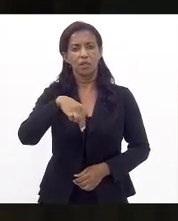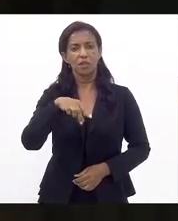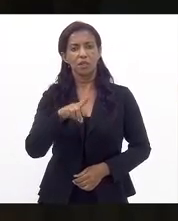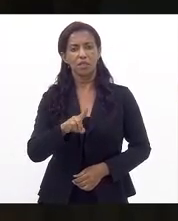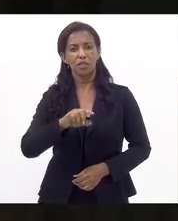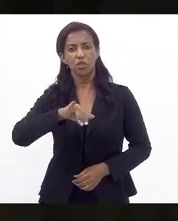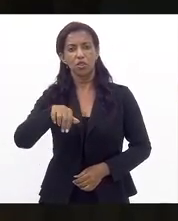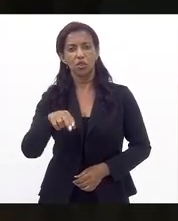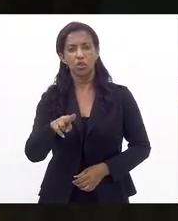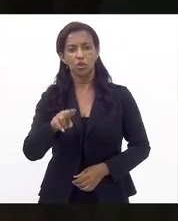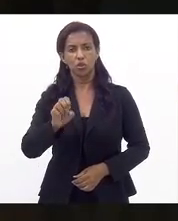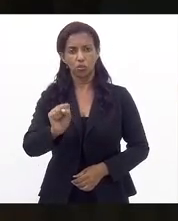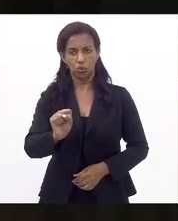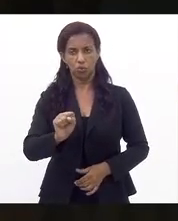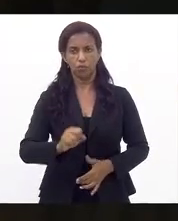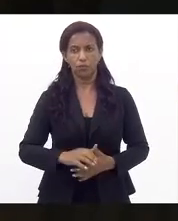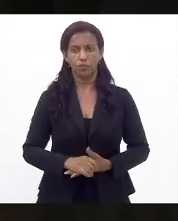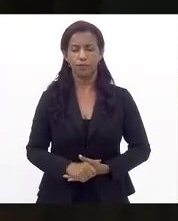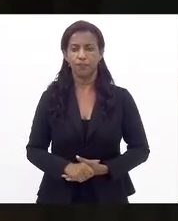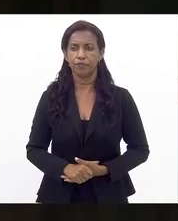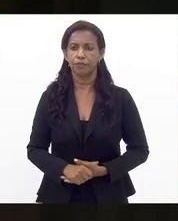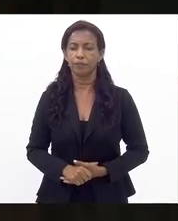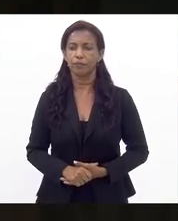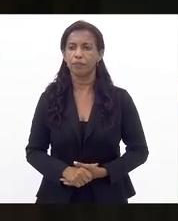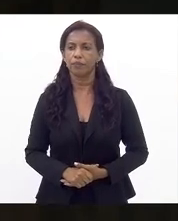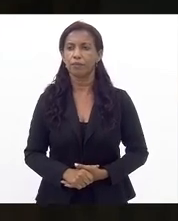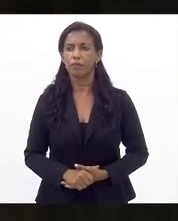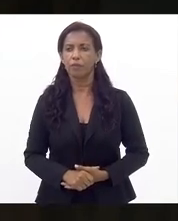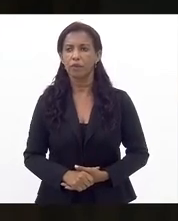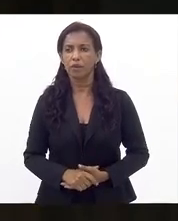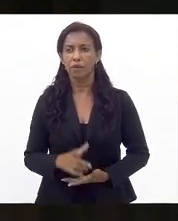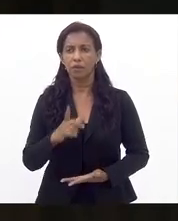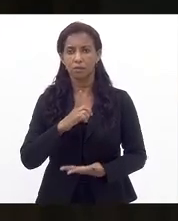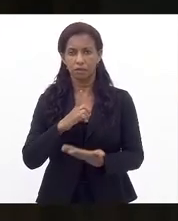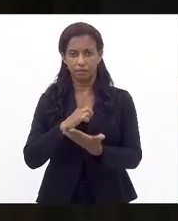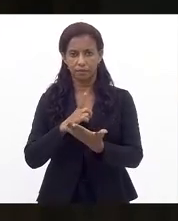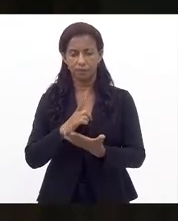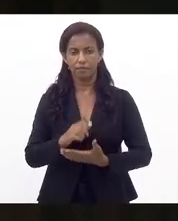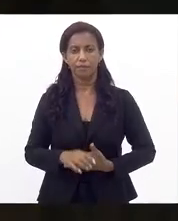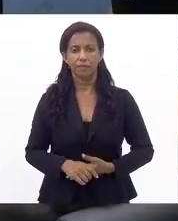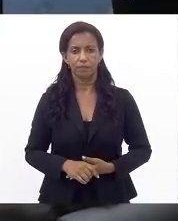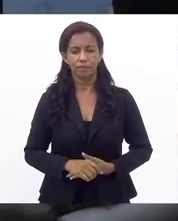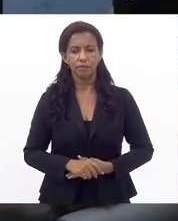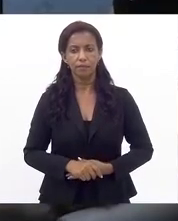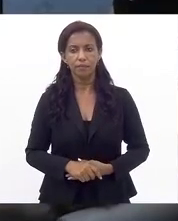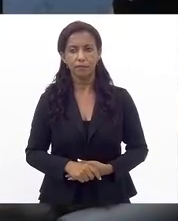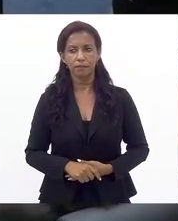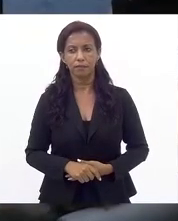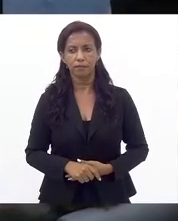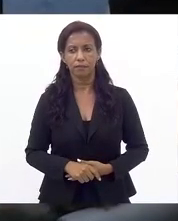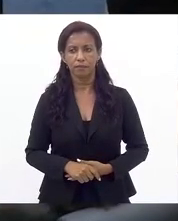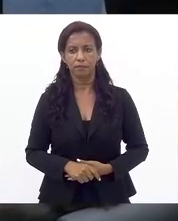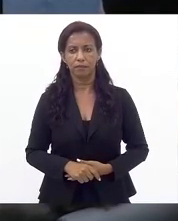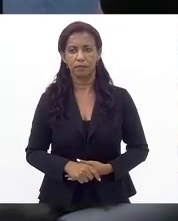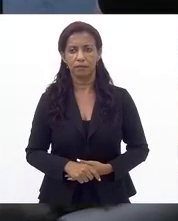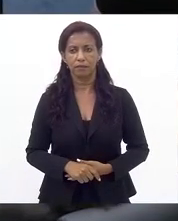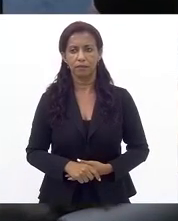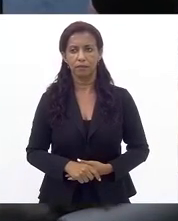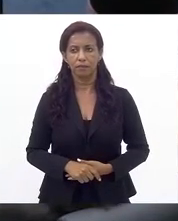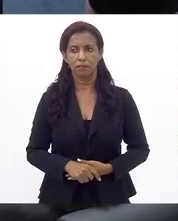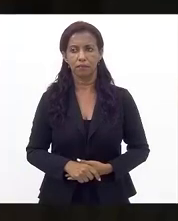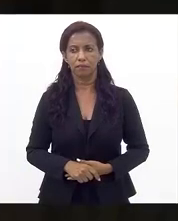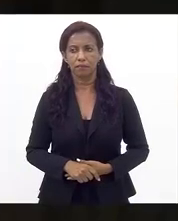avaliador oficial de justiça no Rio de Janeiro Santo tá aí no título II o